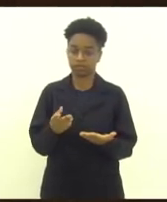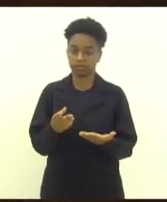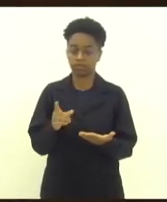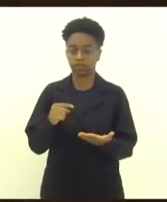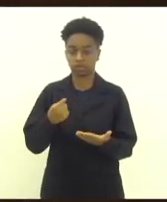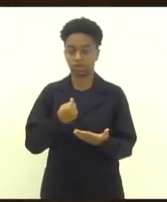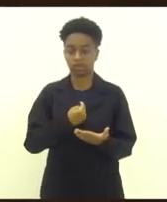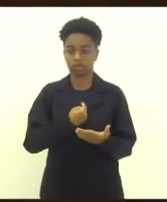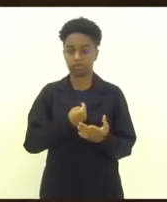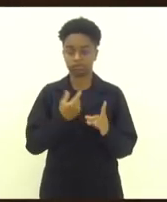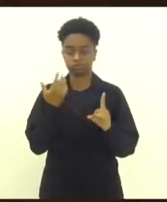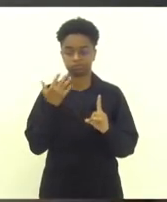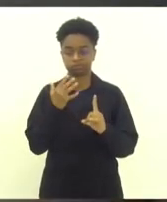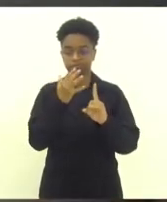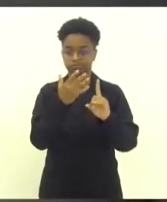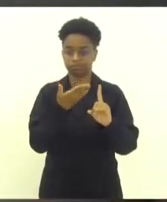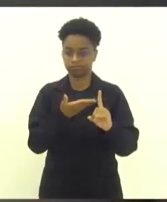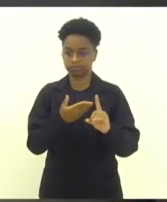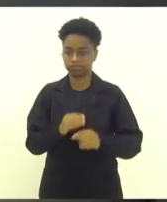nosso reconhecimento parabéns